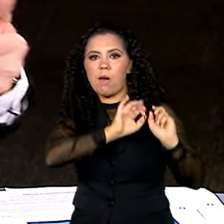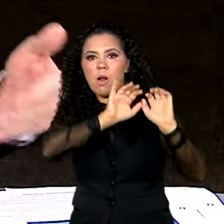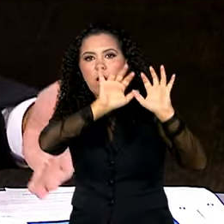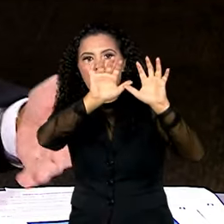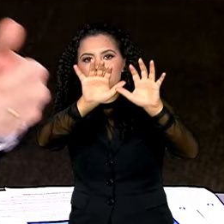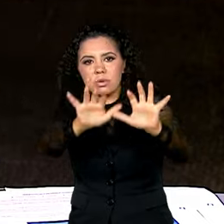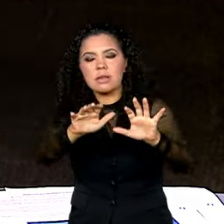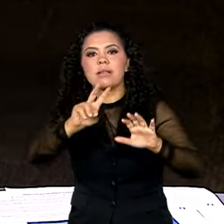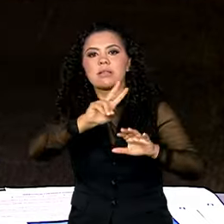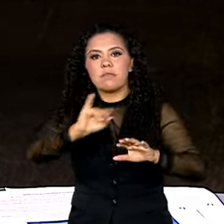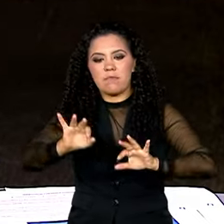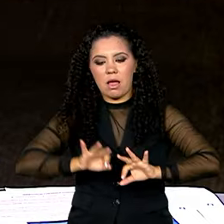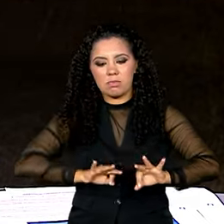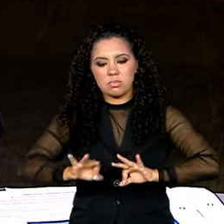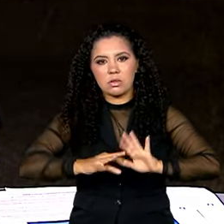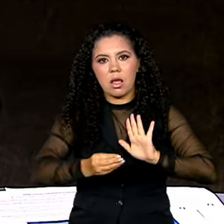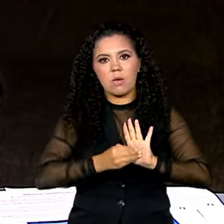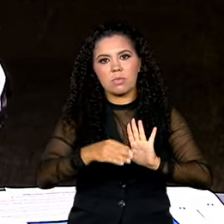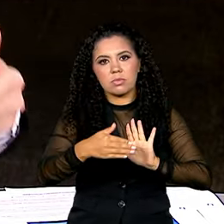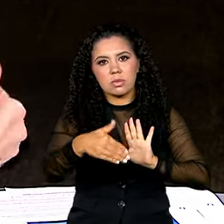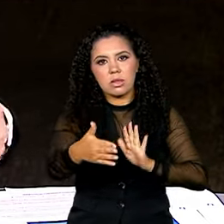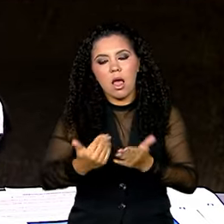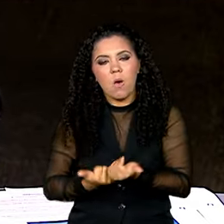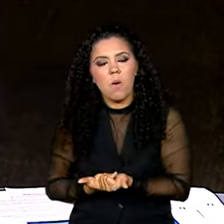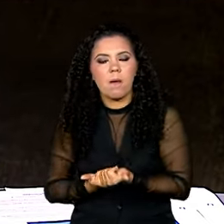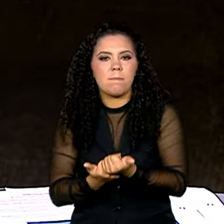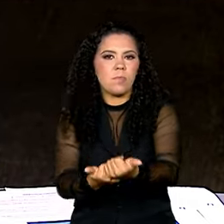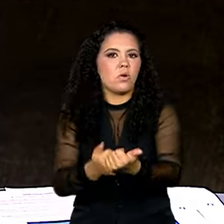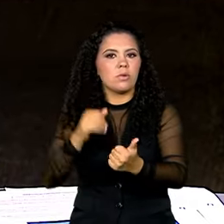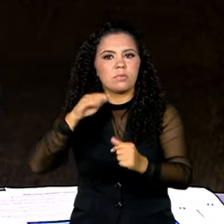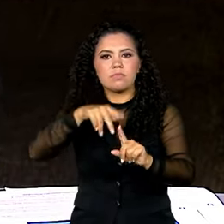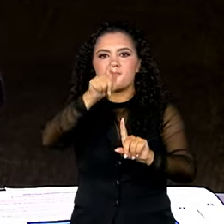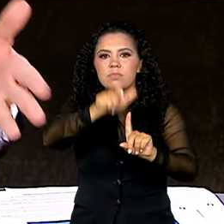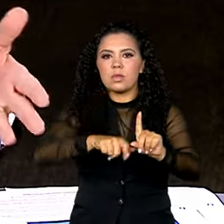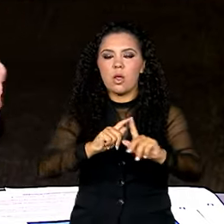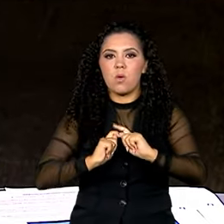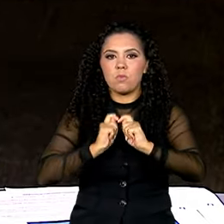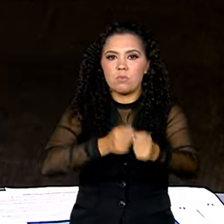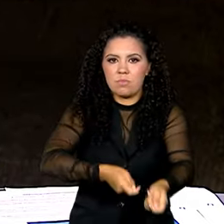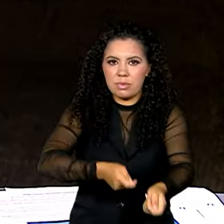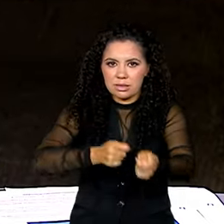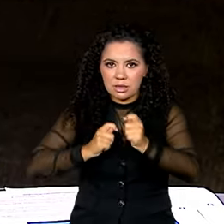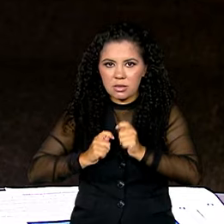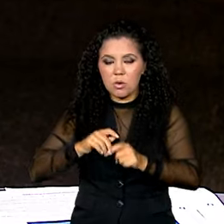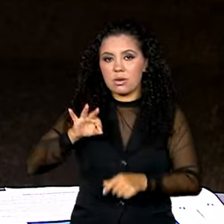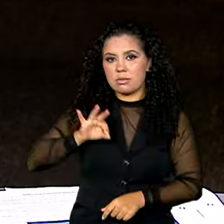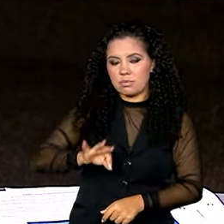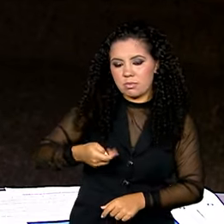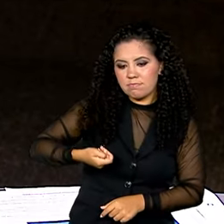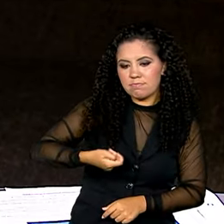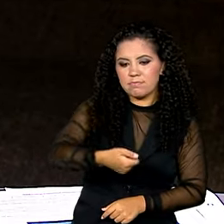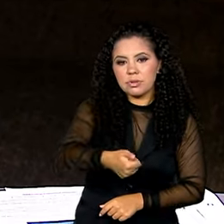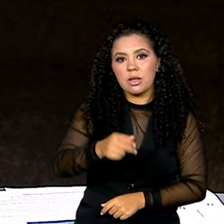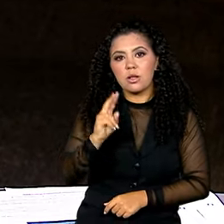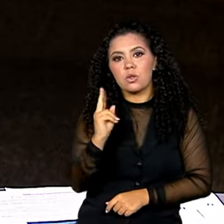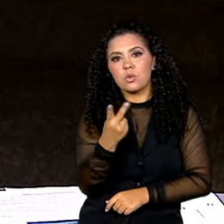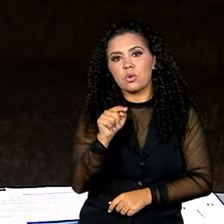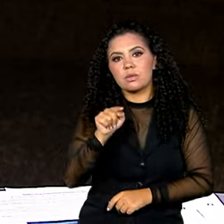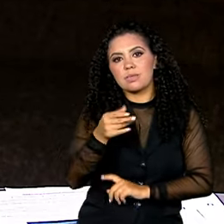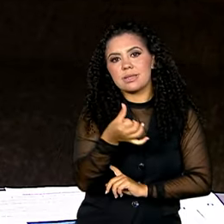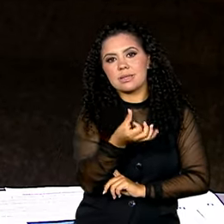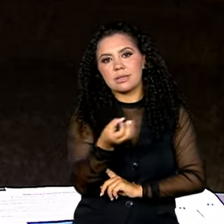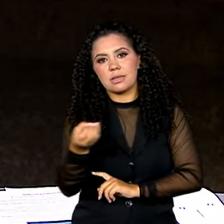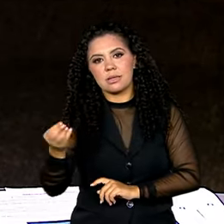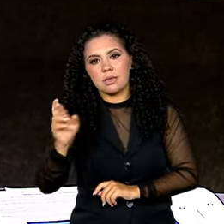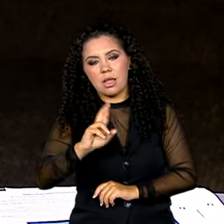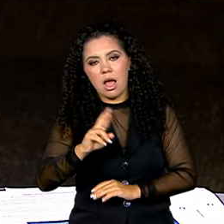sendo implementado nesse momento: o apoio aos pescadores com um auxílio de R$ 2.600, que vai atender a todos os pescadores